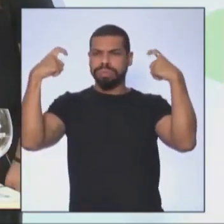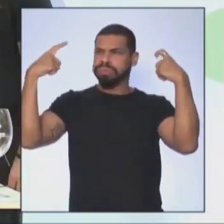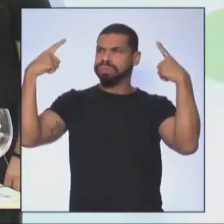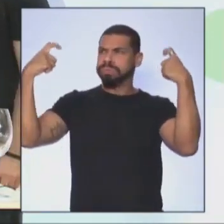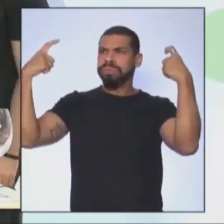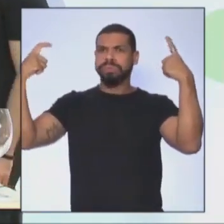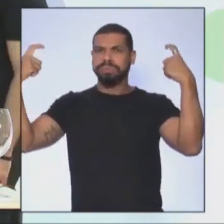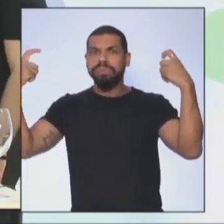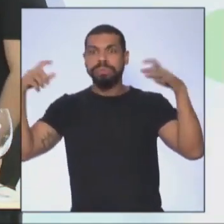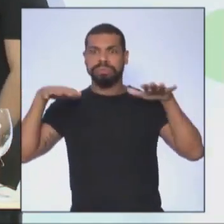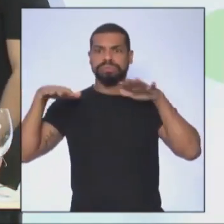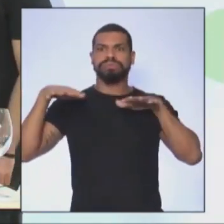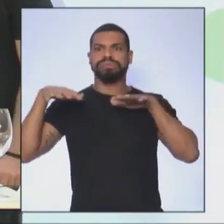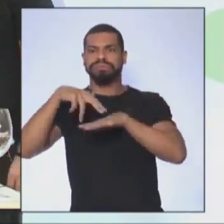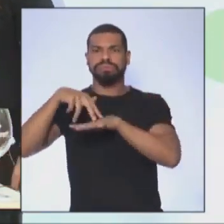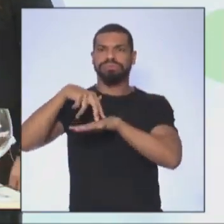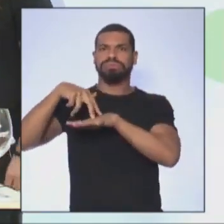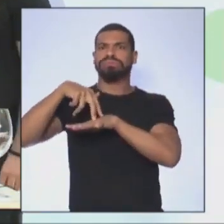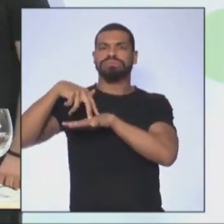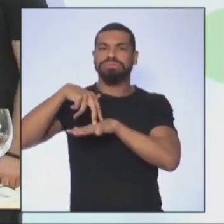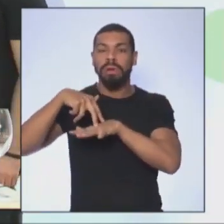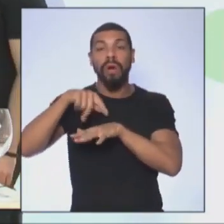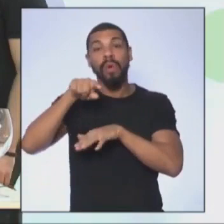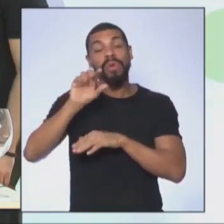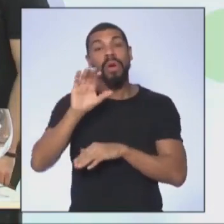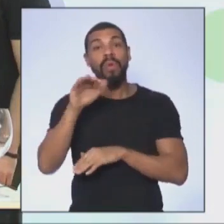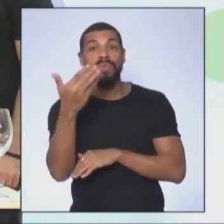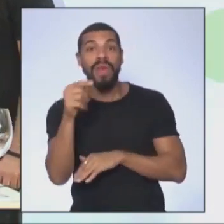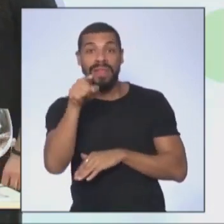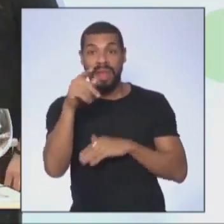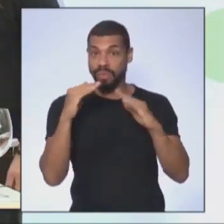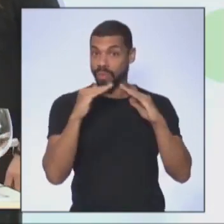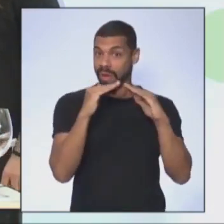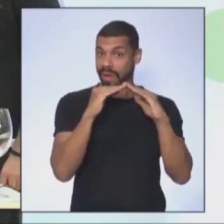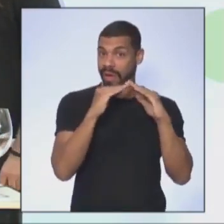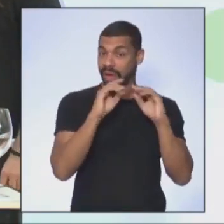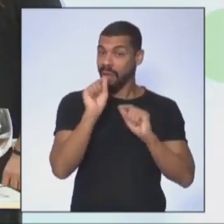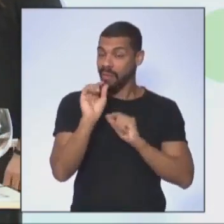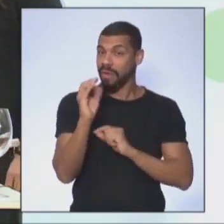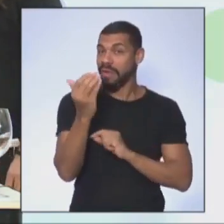tudo. Bom, isso que acontece na sua casa é o fenômeno de...